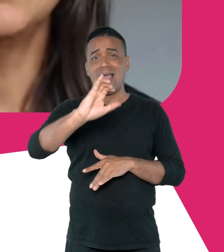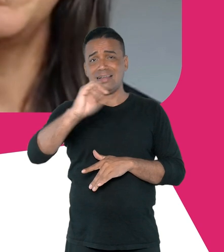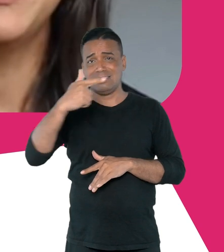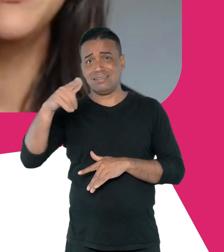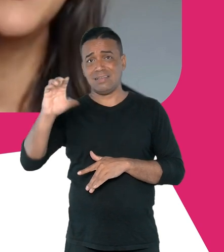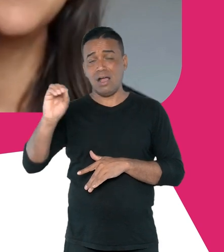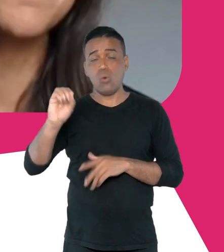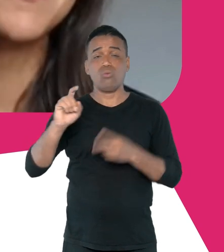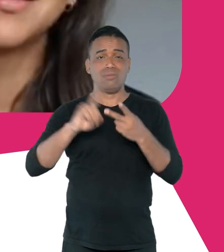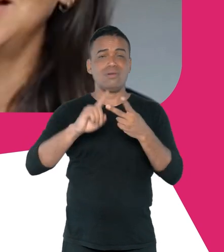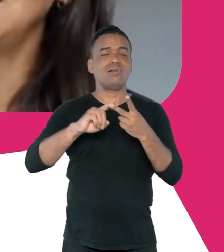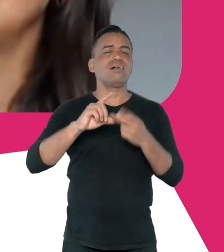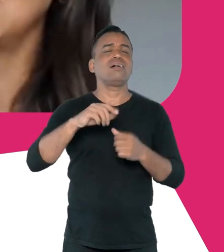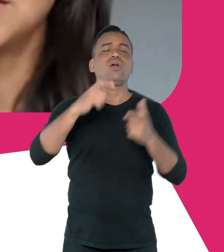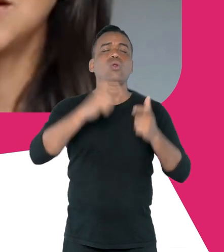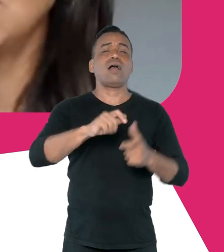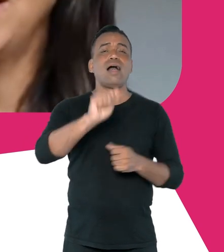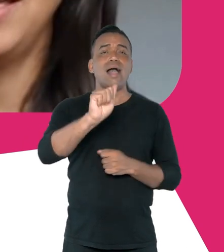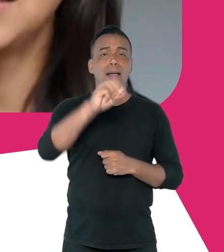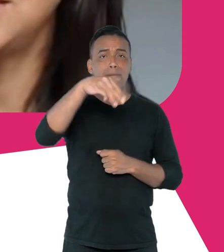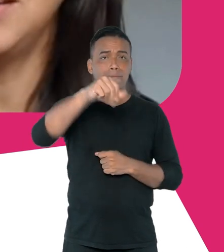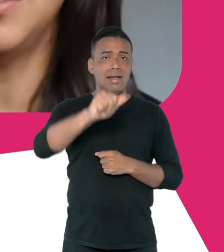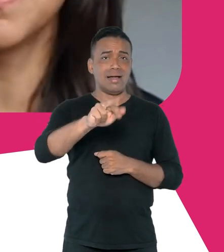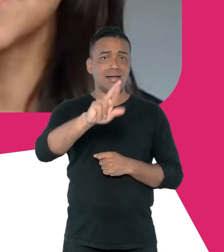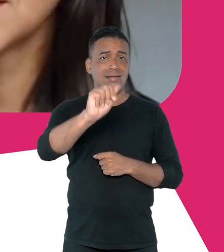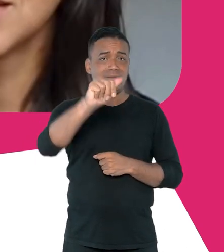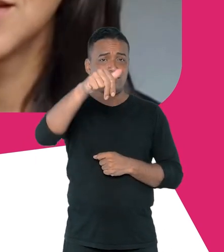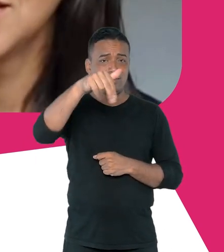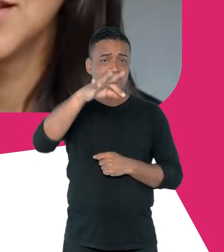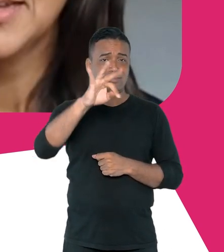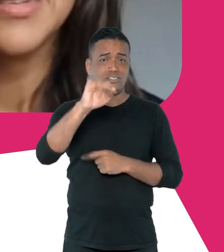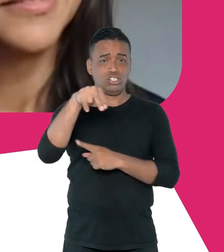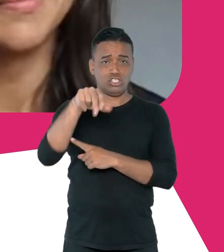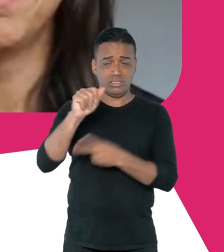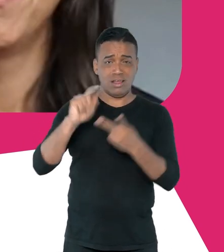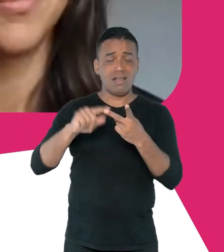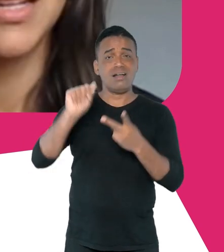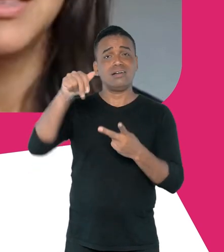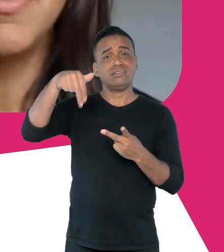em Antônio Pereira, a situação é assim